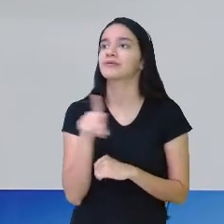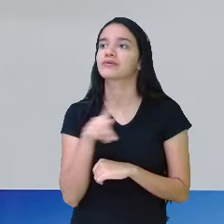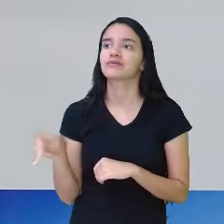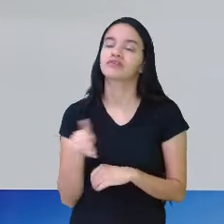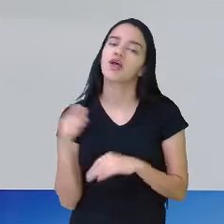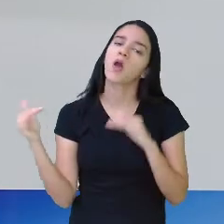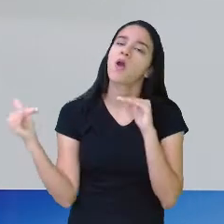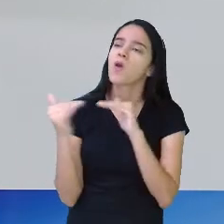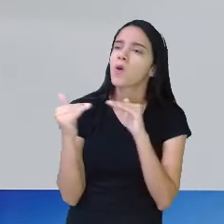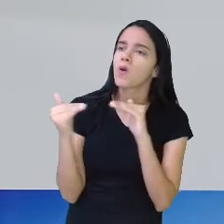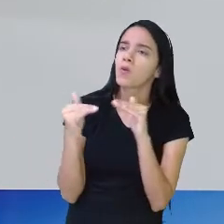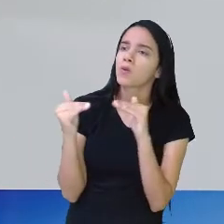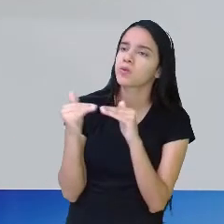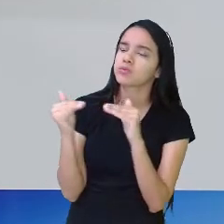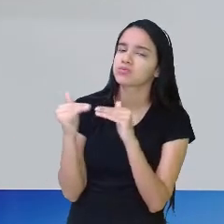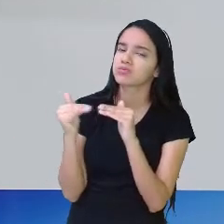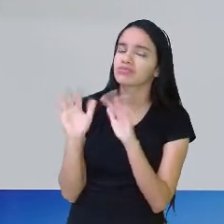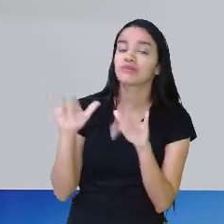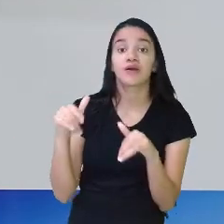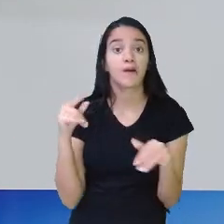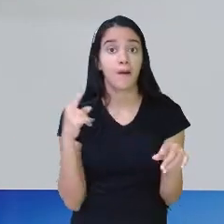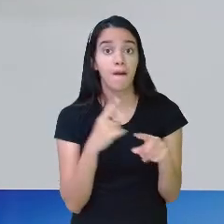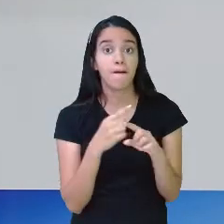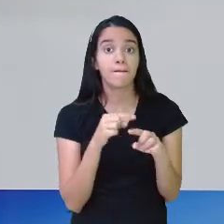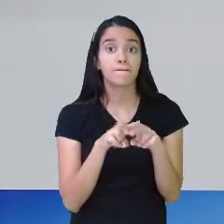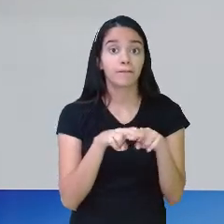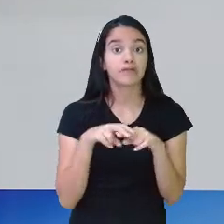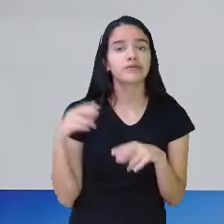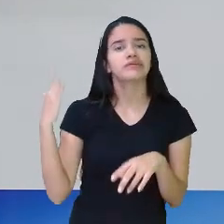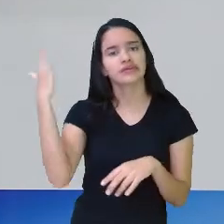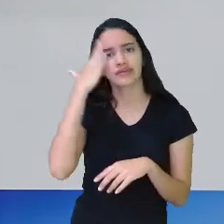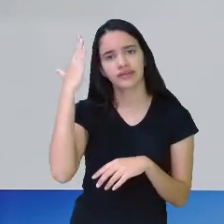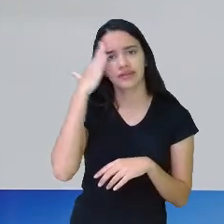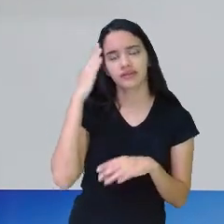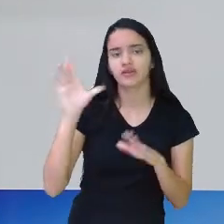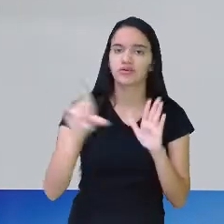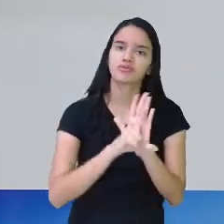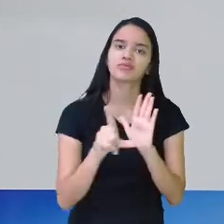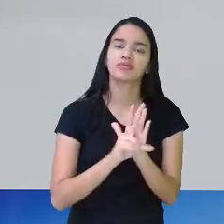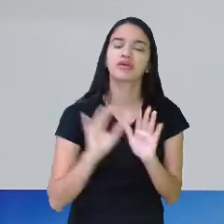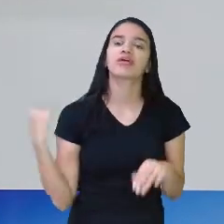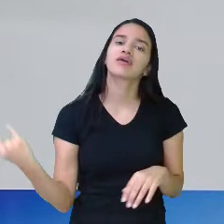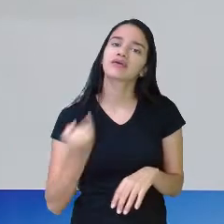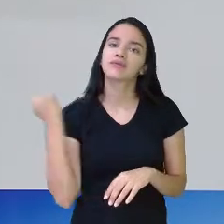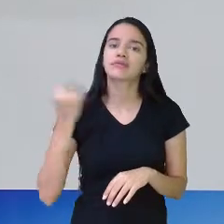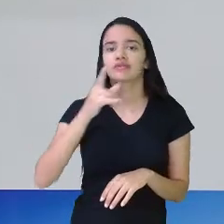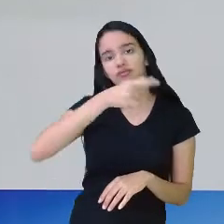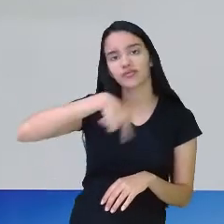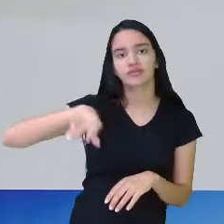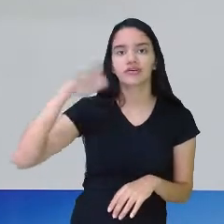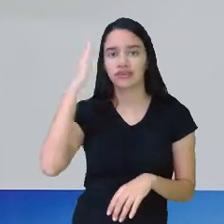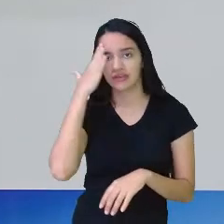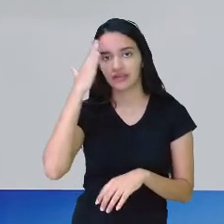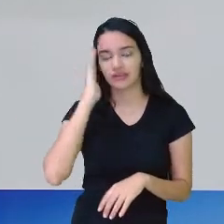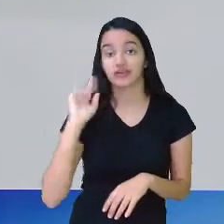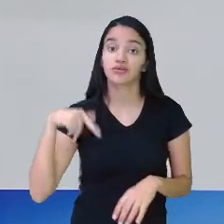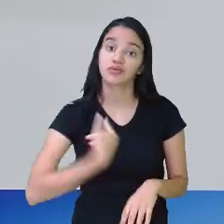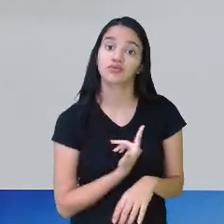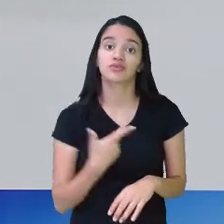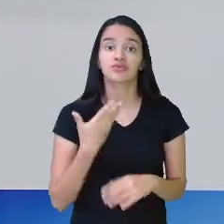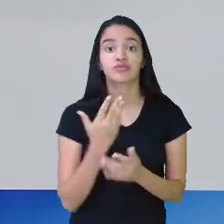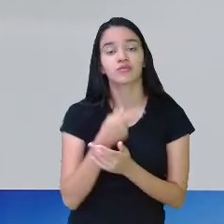eu concordo em gênero, número e grau. Por isso que a gente tem que entender muito bem da lei. E é importante vocês entenderem isso aqui que a gente está